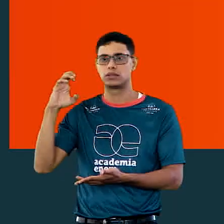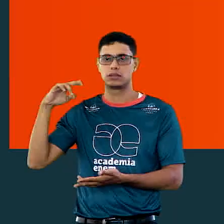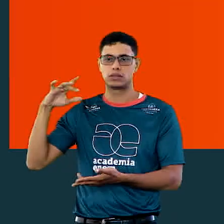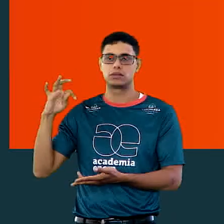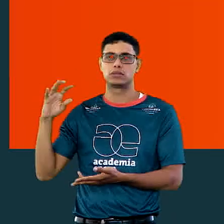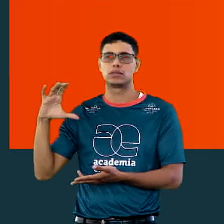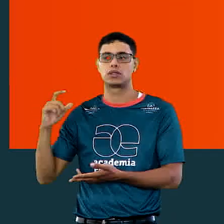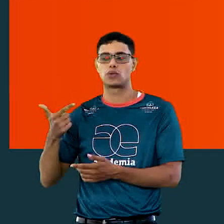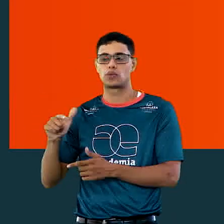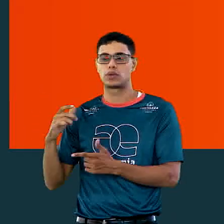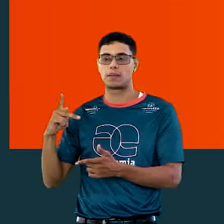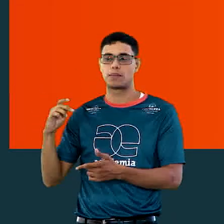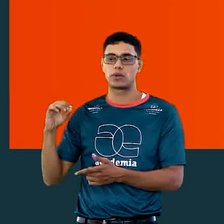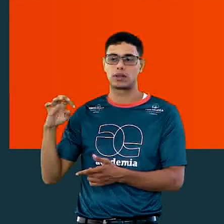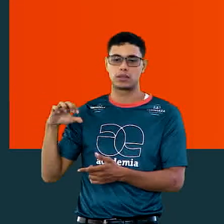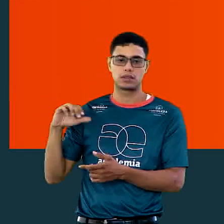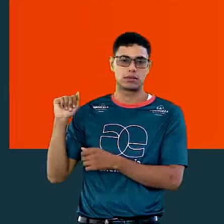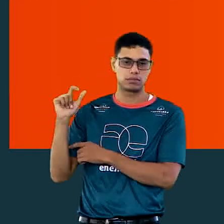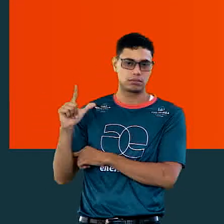mas não tenho potencial.